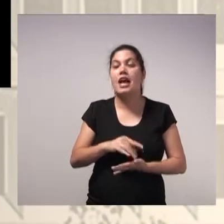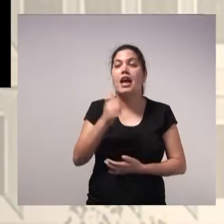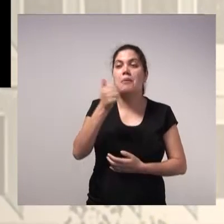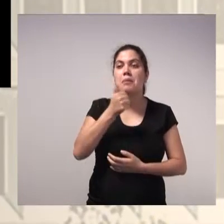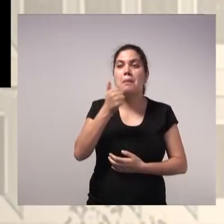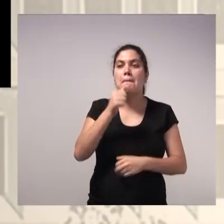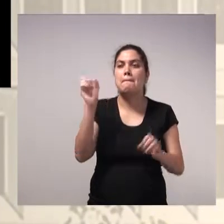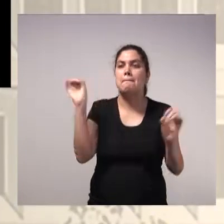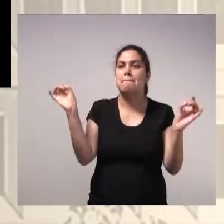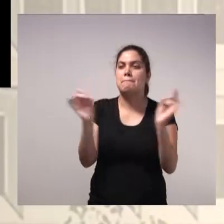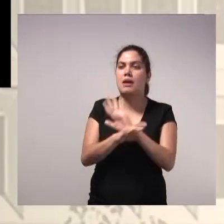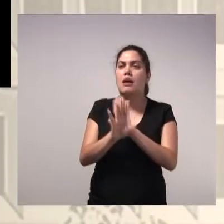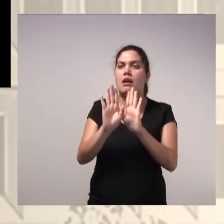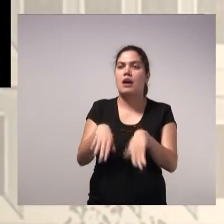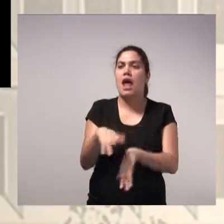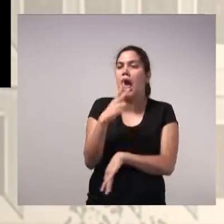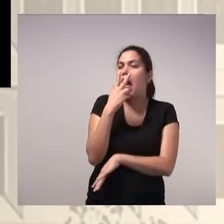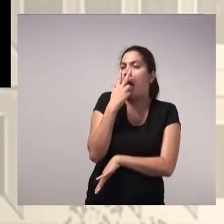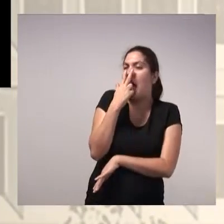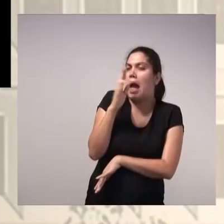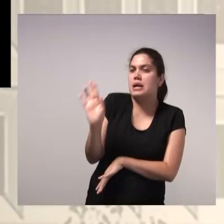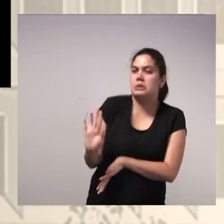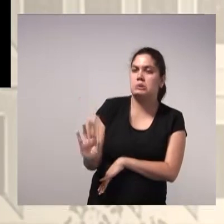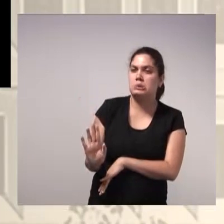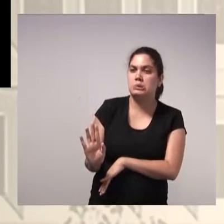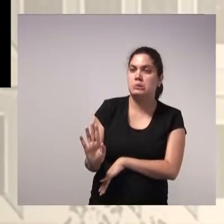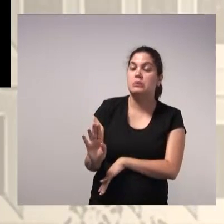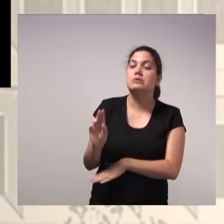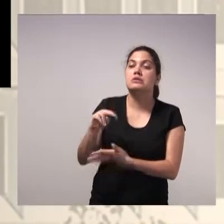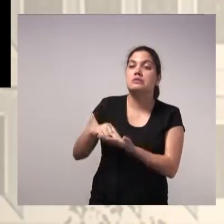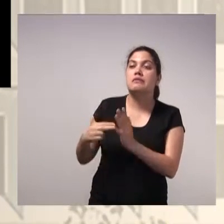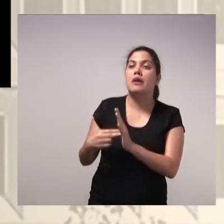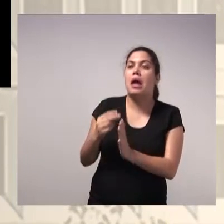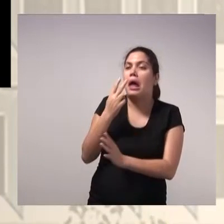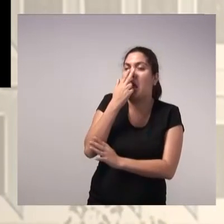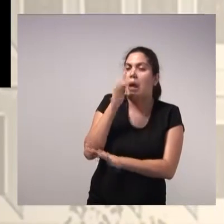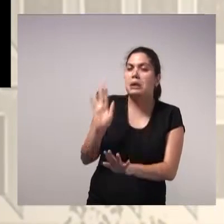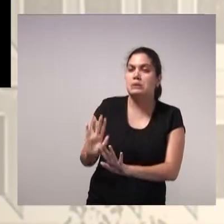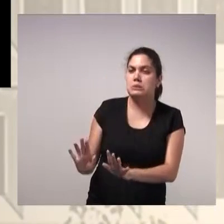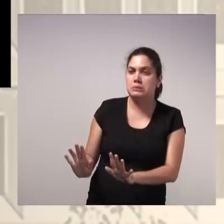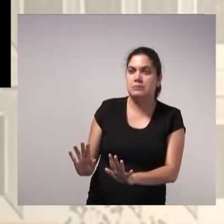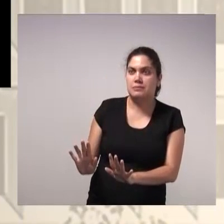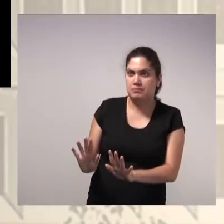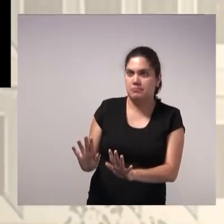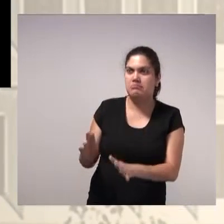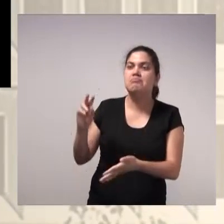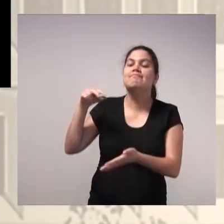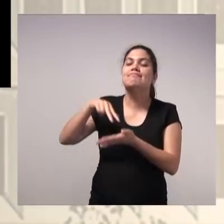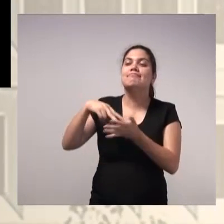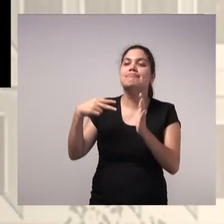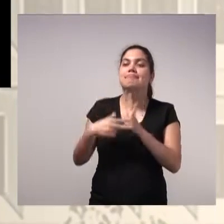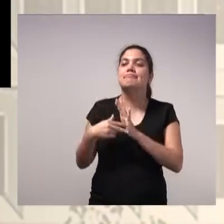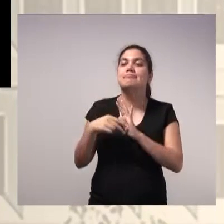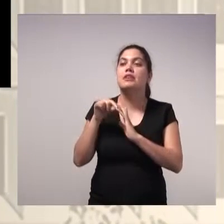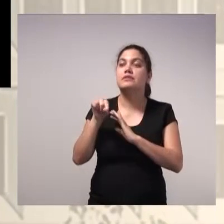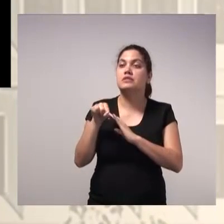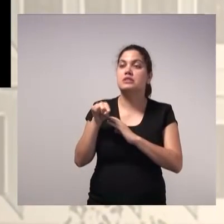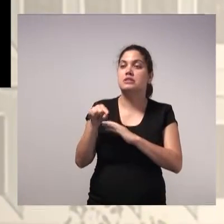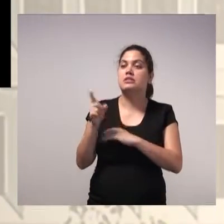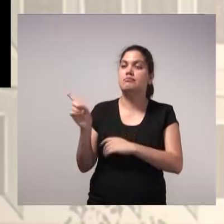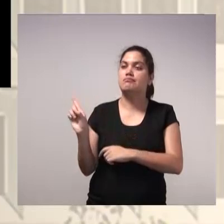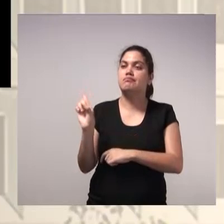os achismos. O que é o achismo? O achismo é o seguinte, é você chegar